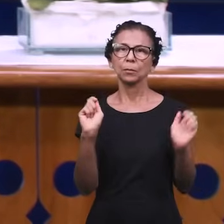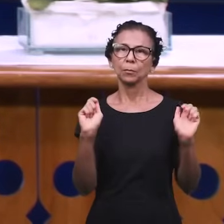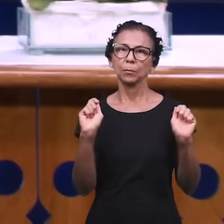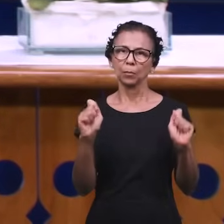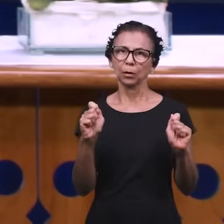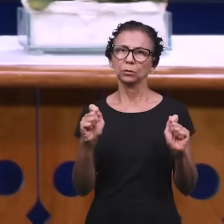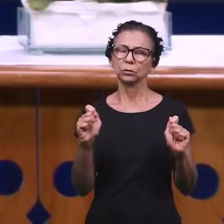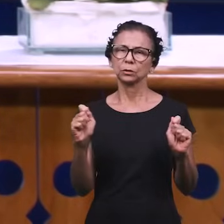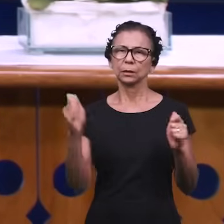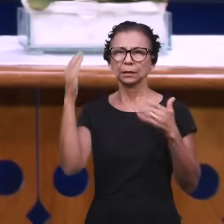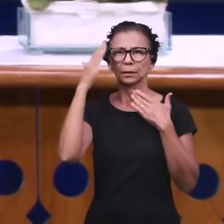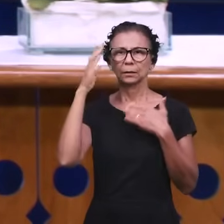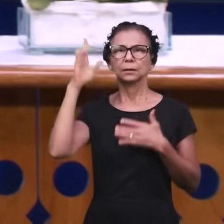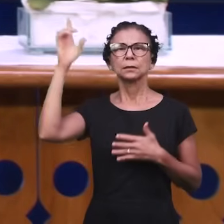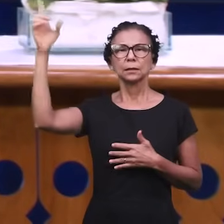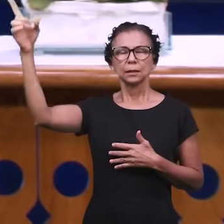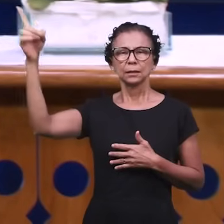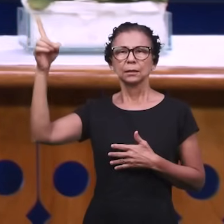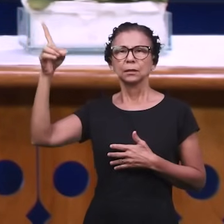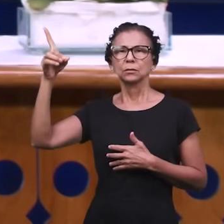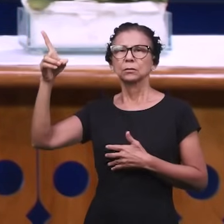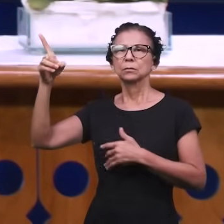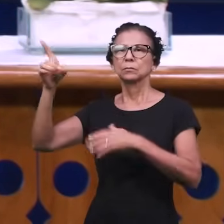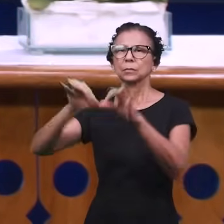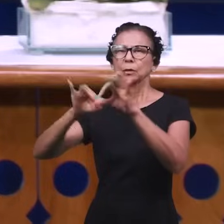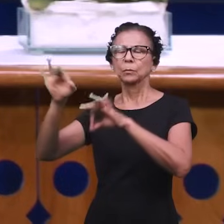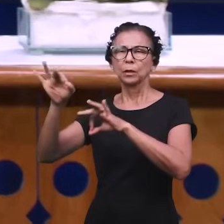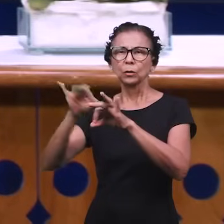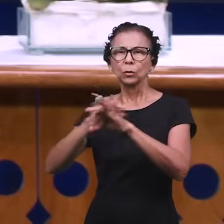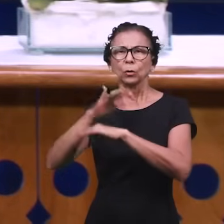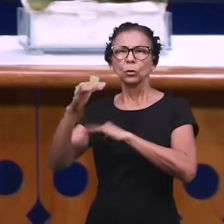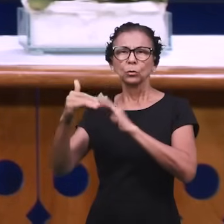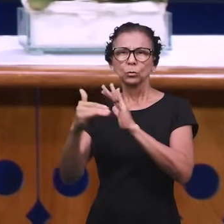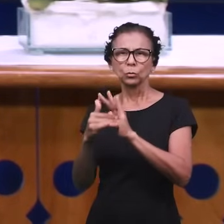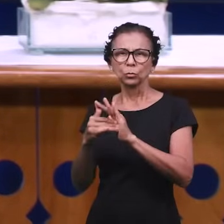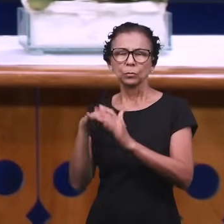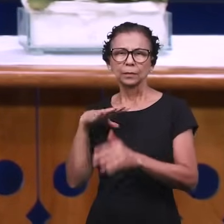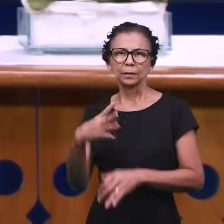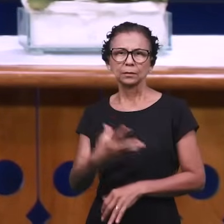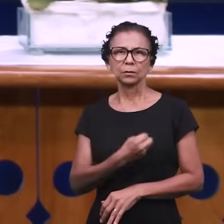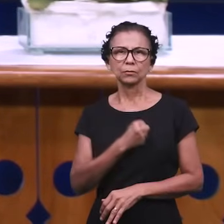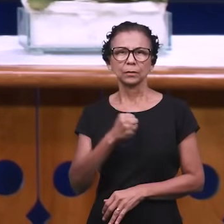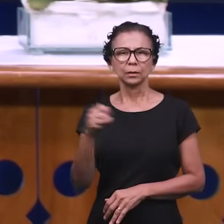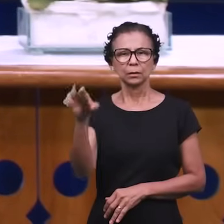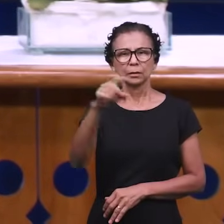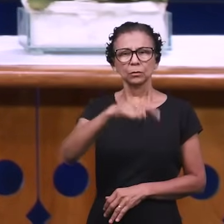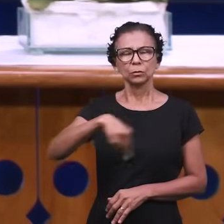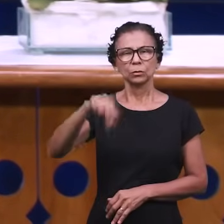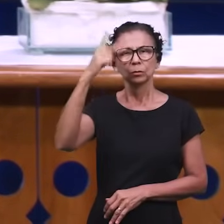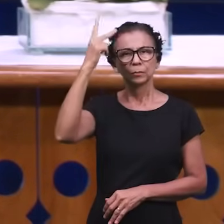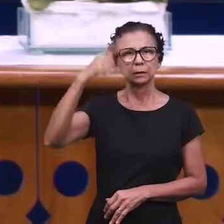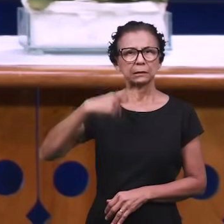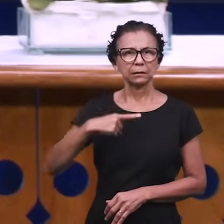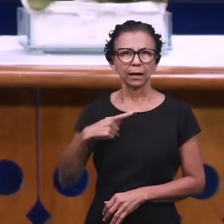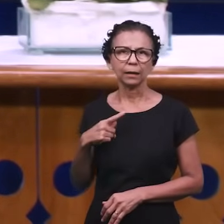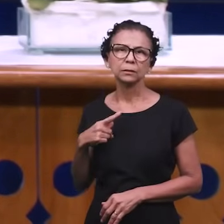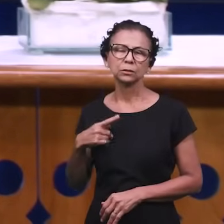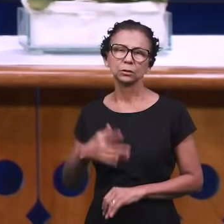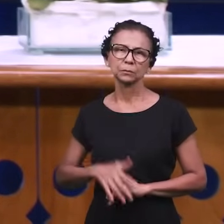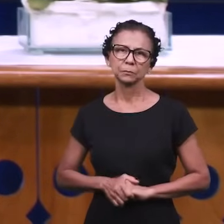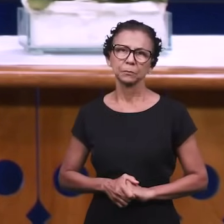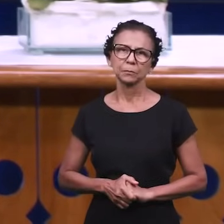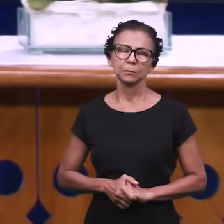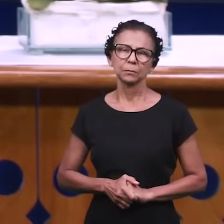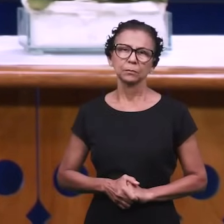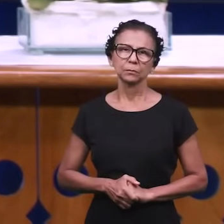esta providência celestial em nosso favor. Nós vamos orar, coloque a sua vida diante do Senhor, peça uma bênção ao nosso